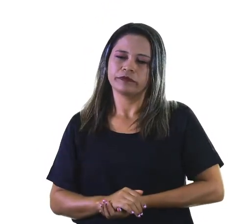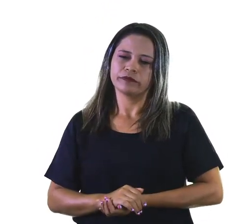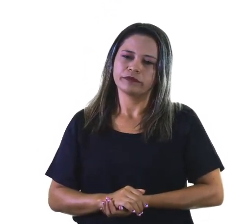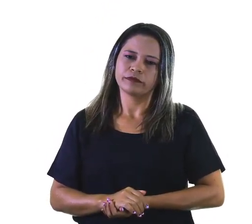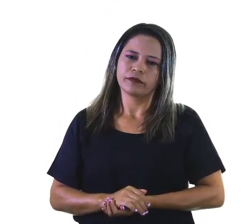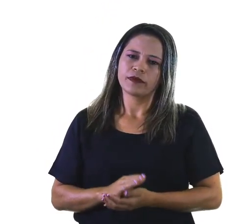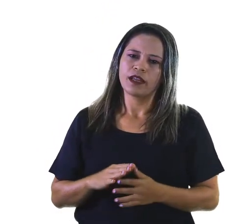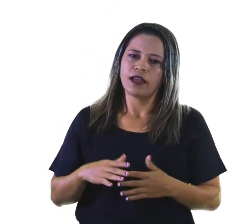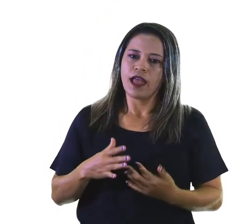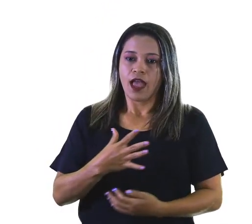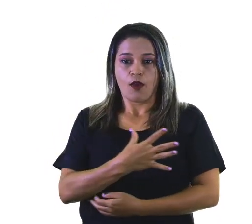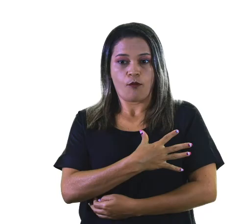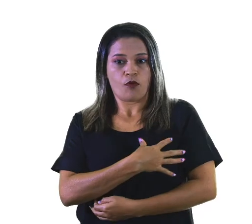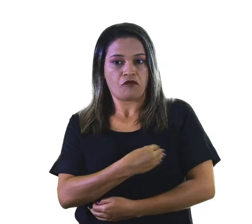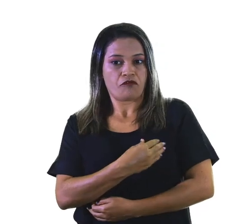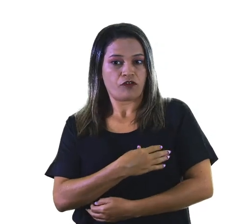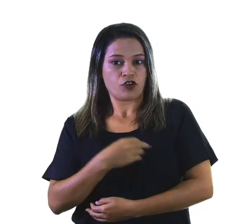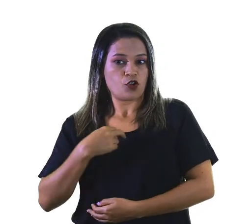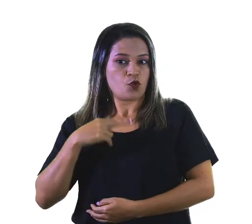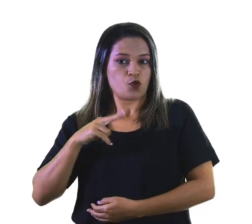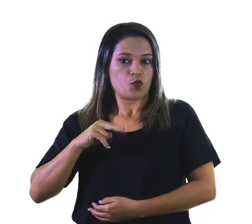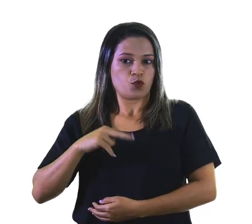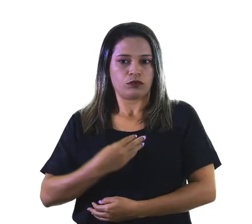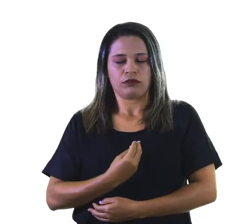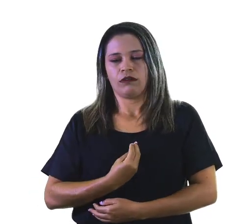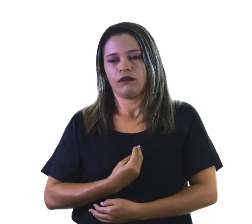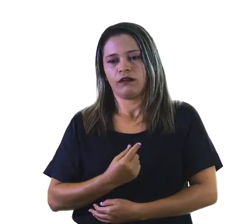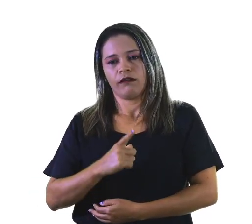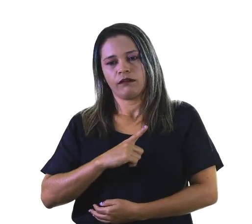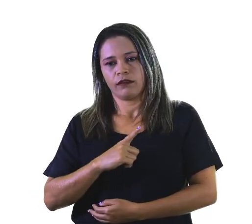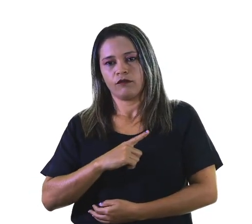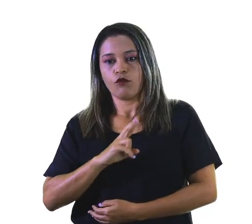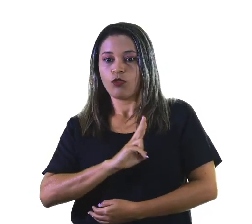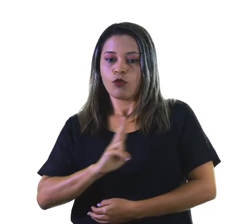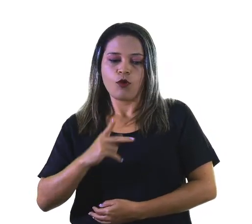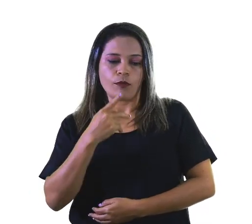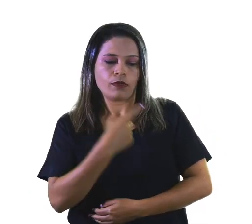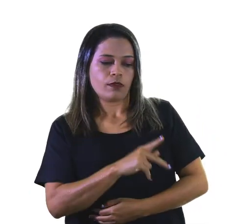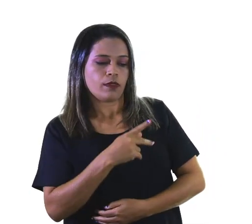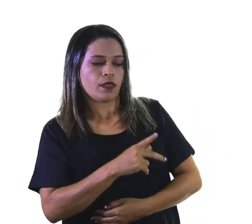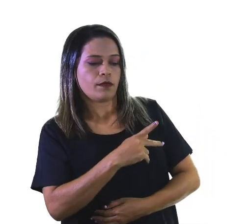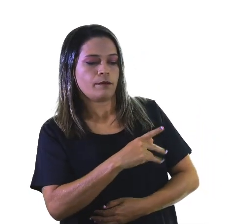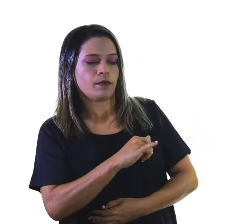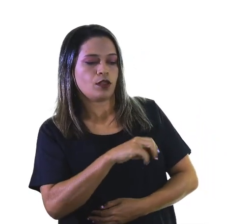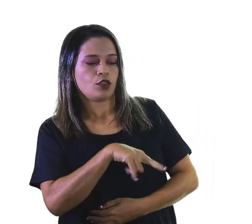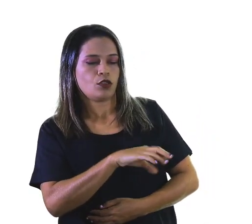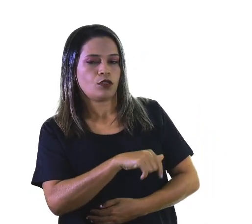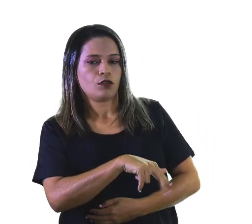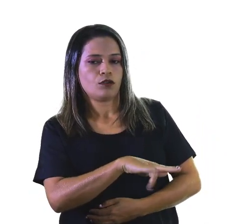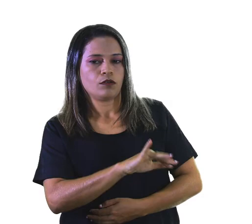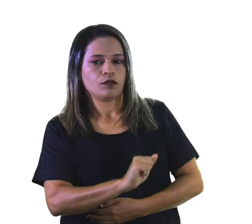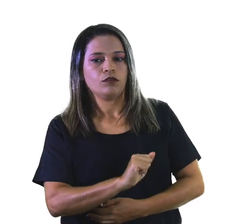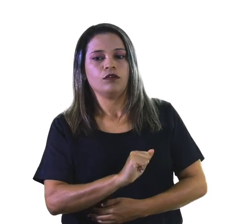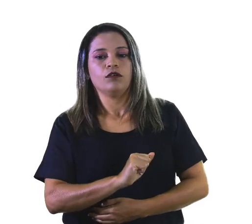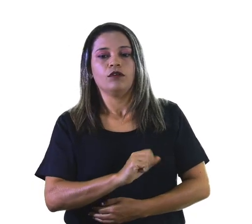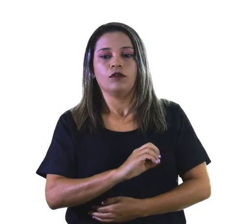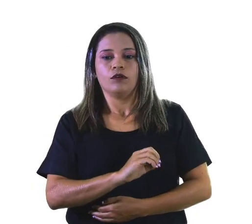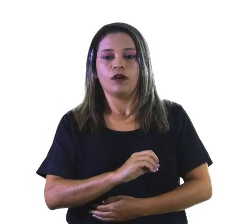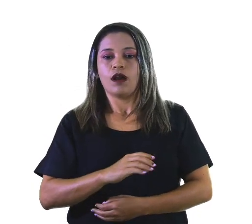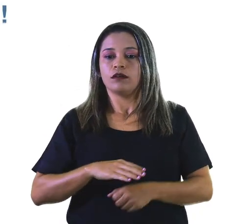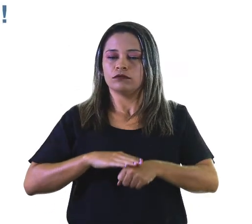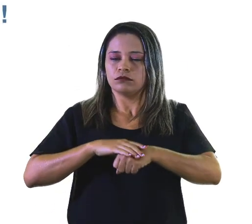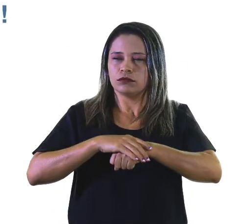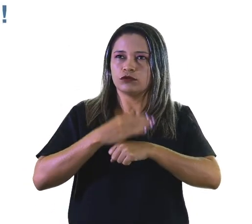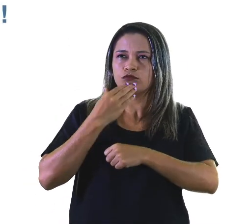o filho que não tive, teu nome será Pinóquio. À noite, pediu para